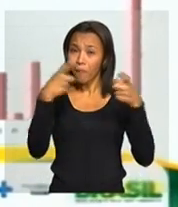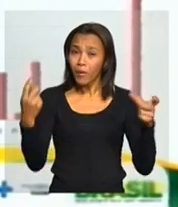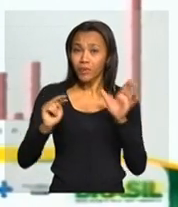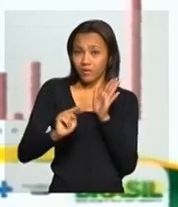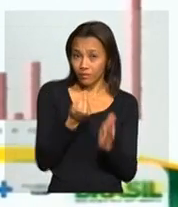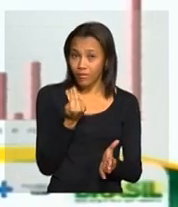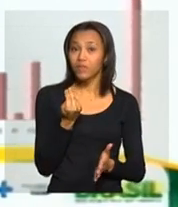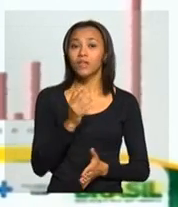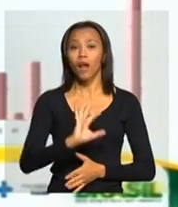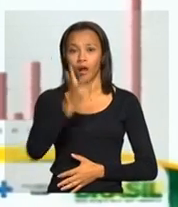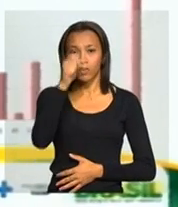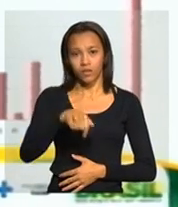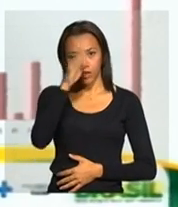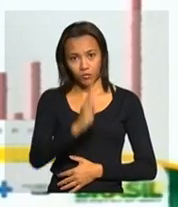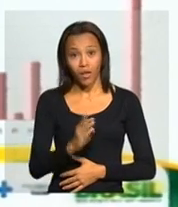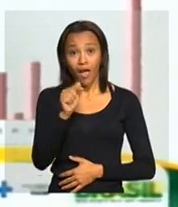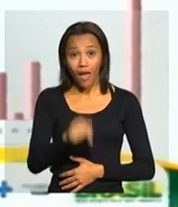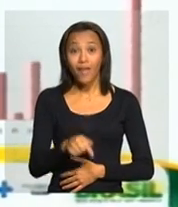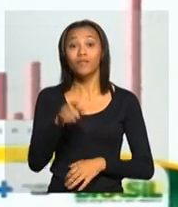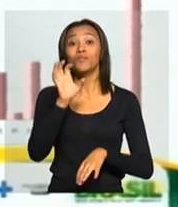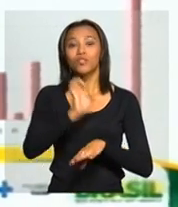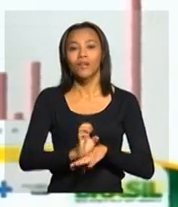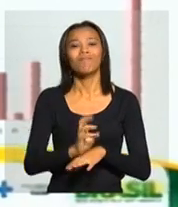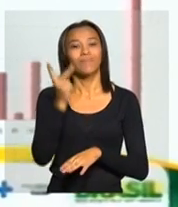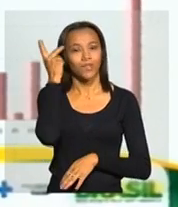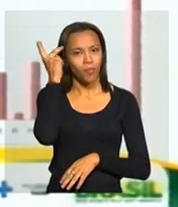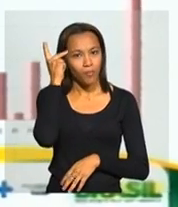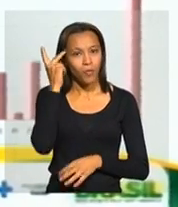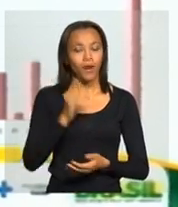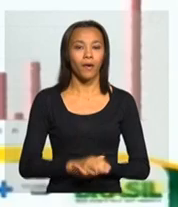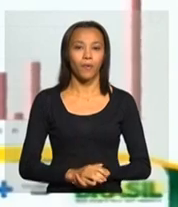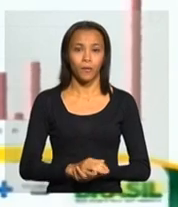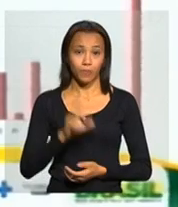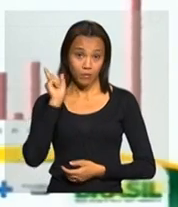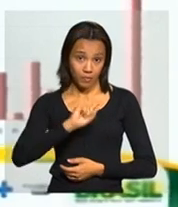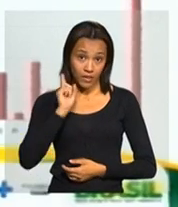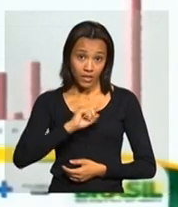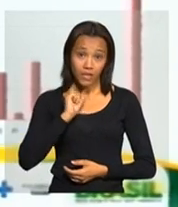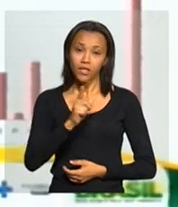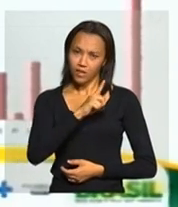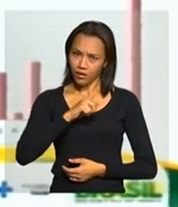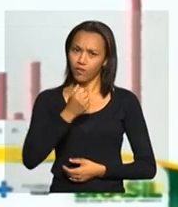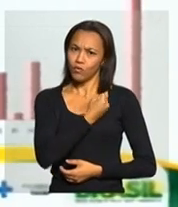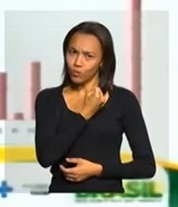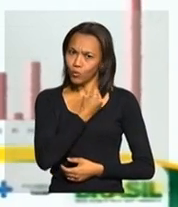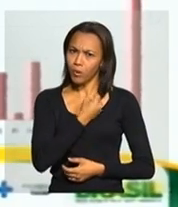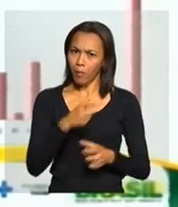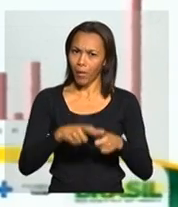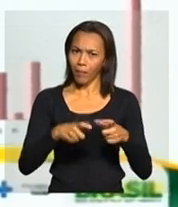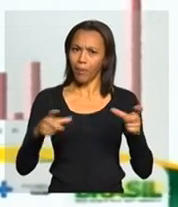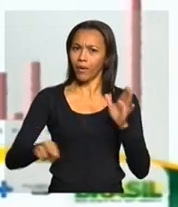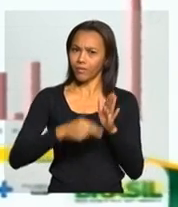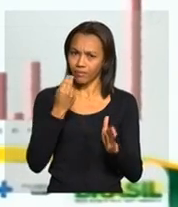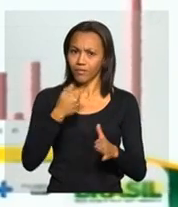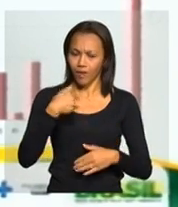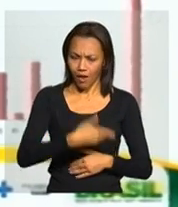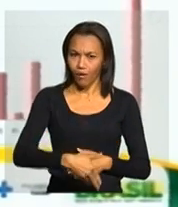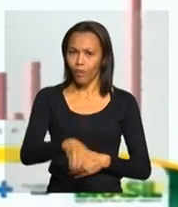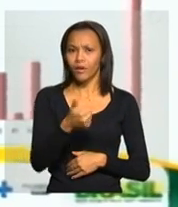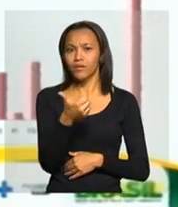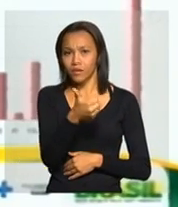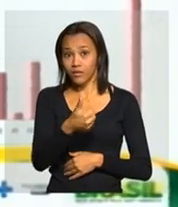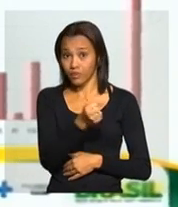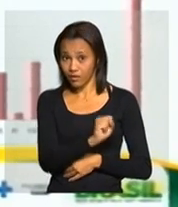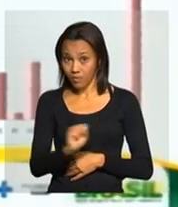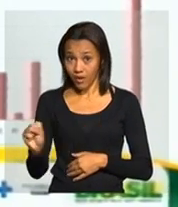ainda é realizado nos estados de São Paulo, Minas Gerais, que teve um crescimento expressivo nesse semestre,